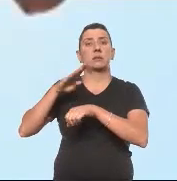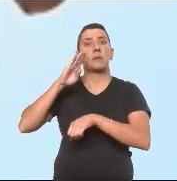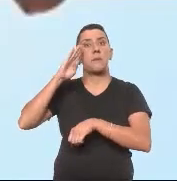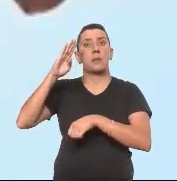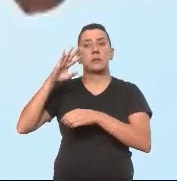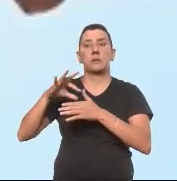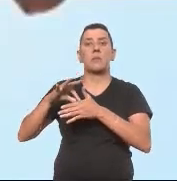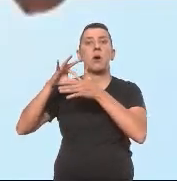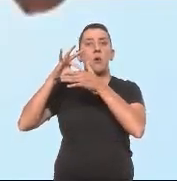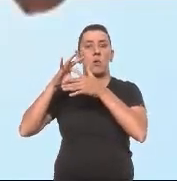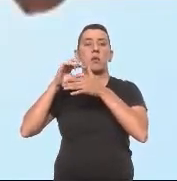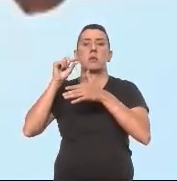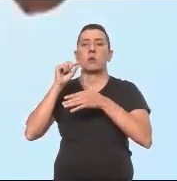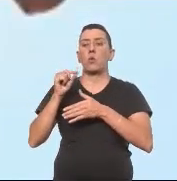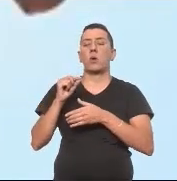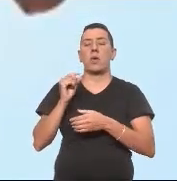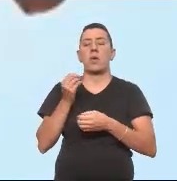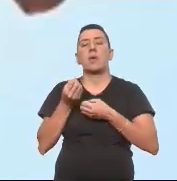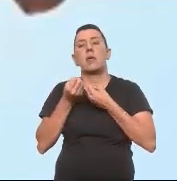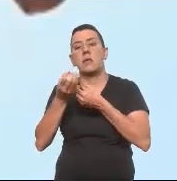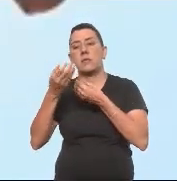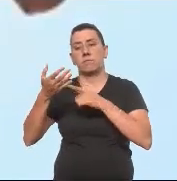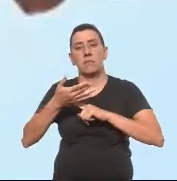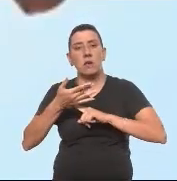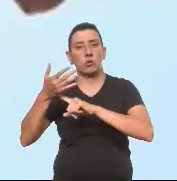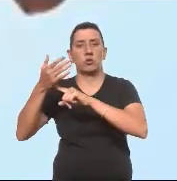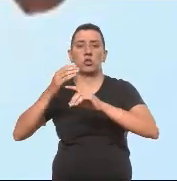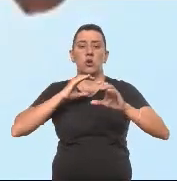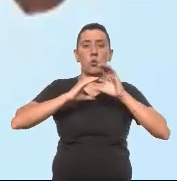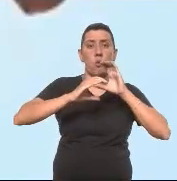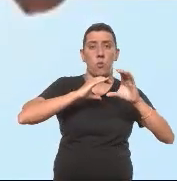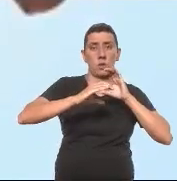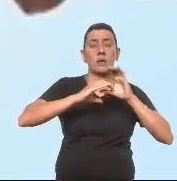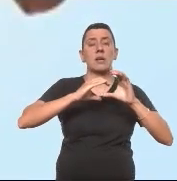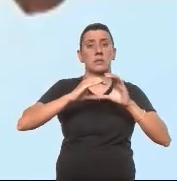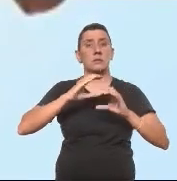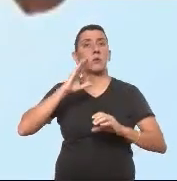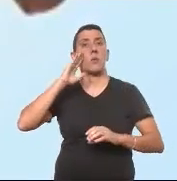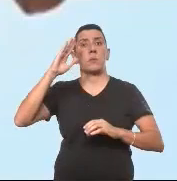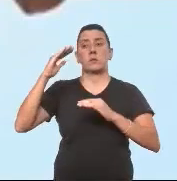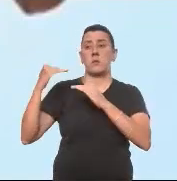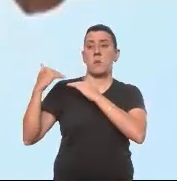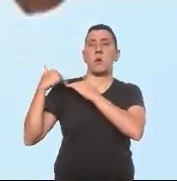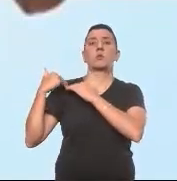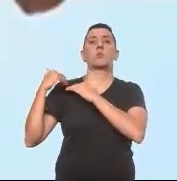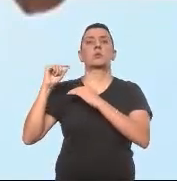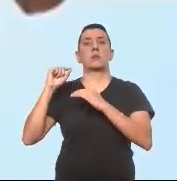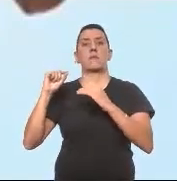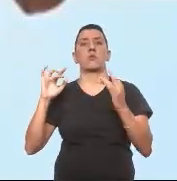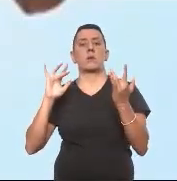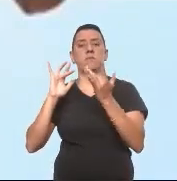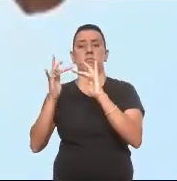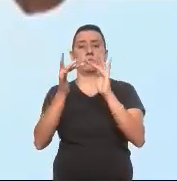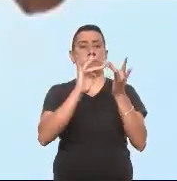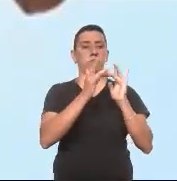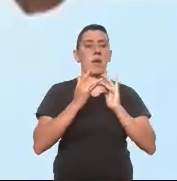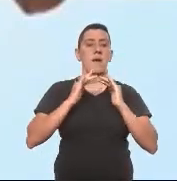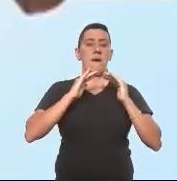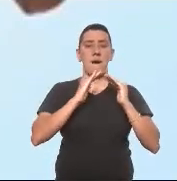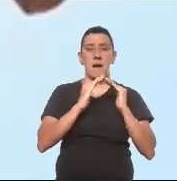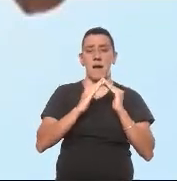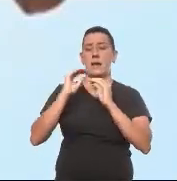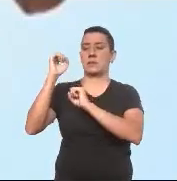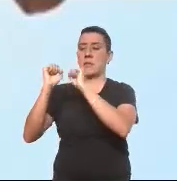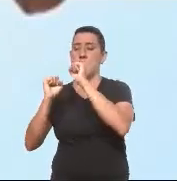Global em tecnologia de informação e comunicação fique tendo como missão conectar cada pessoa lá e